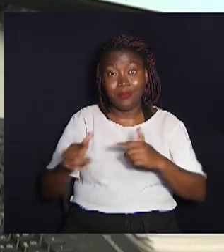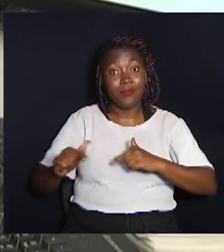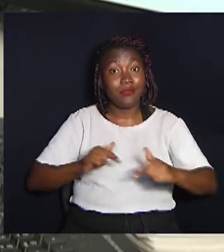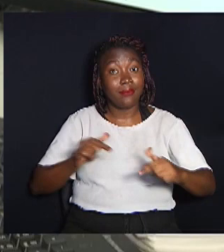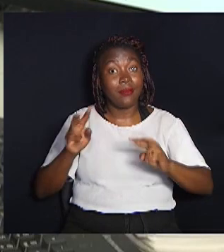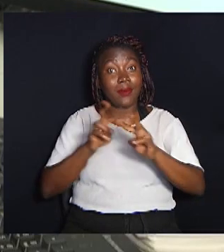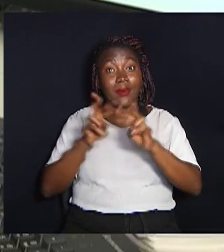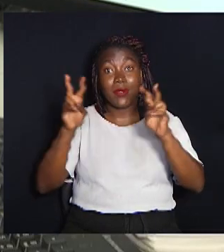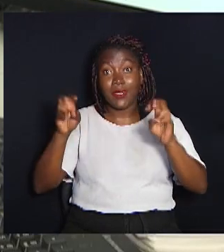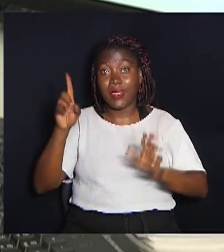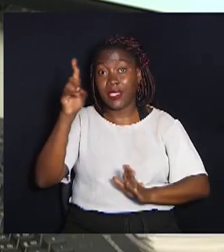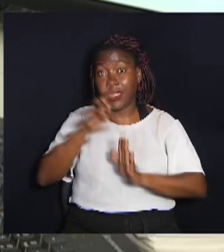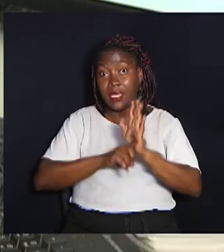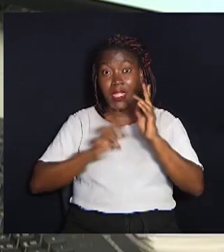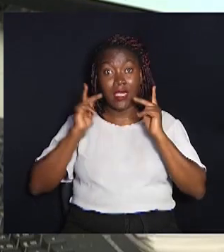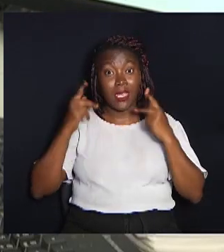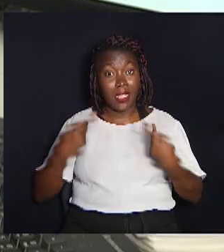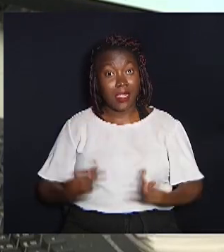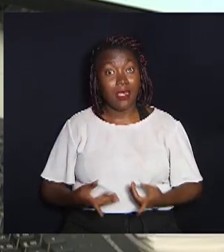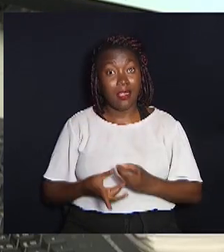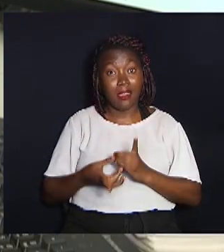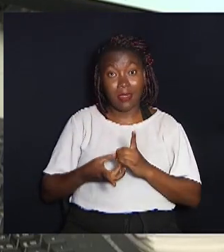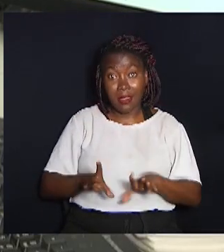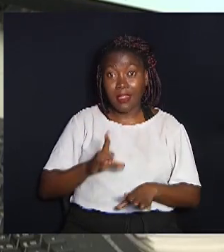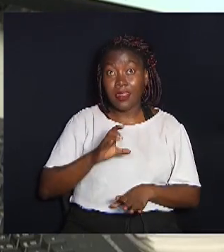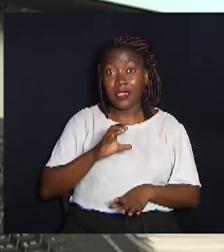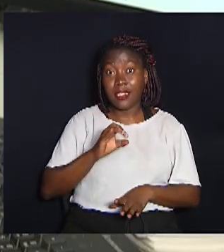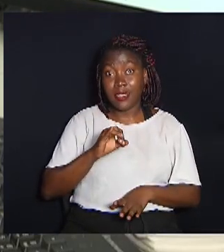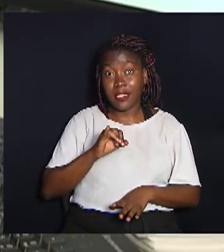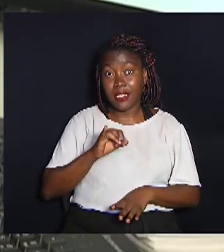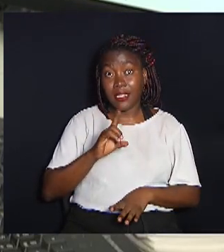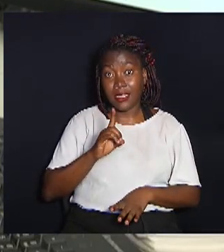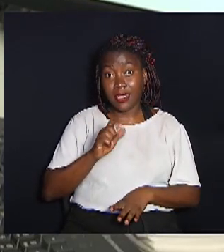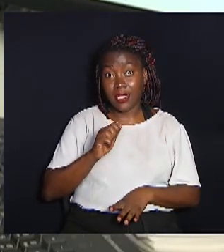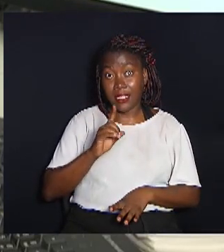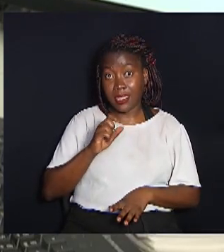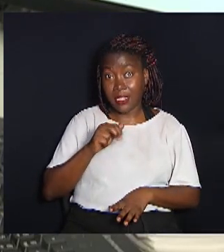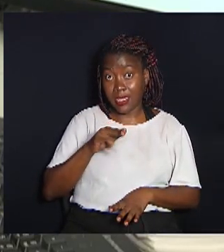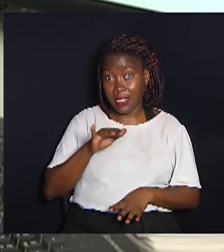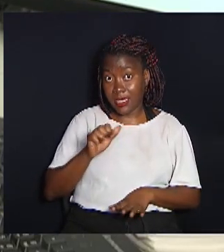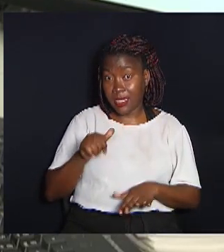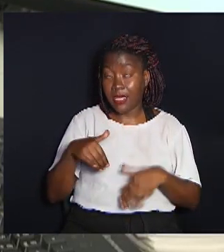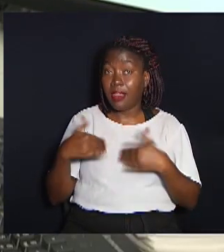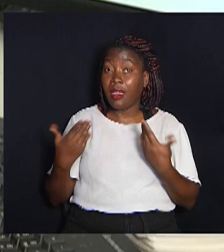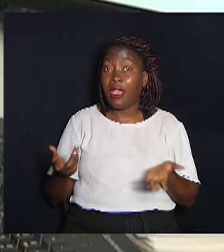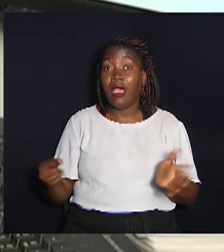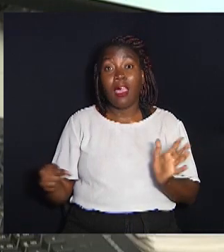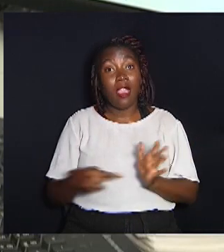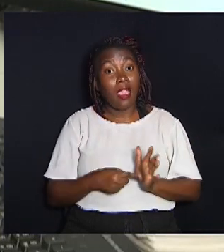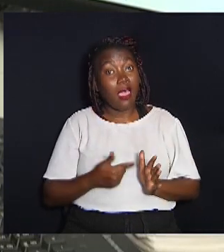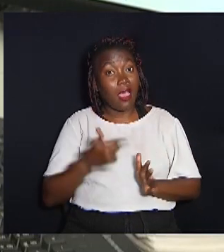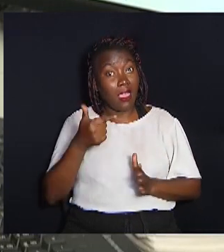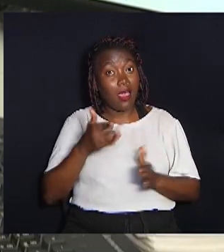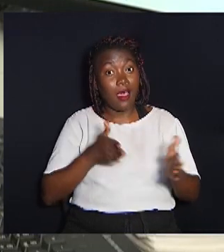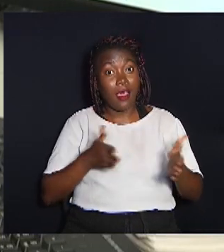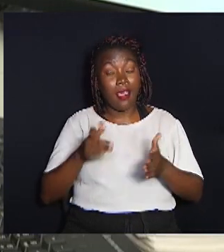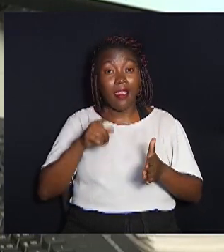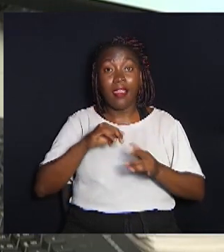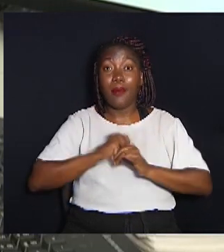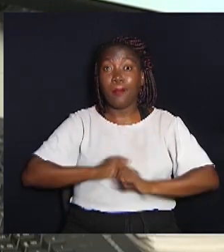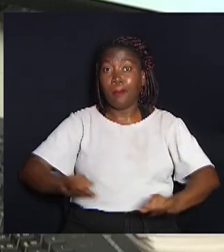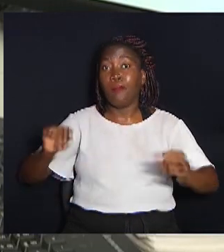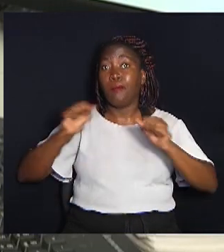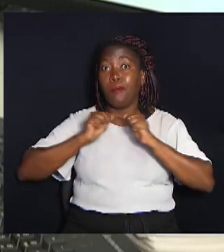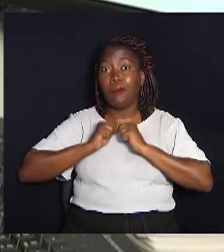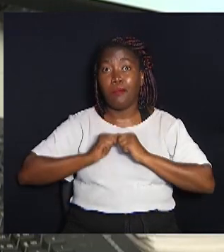de direitos humanos, democracia e cidadania. Então, o objetivo dessa segunda fase é divulgar ainda mais